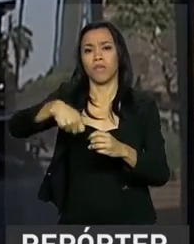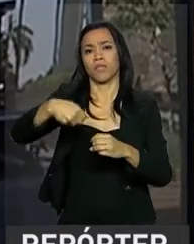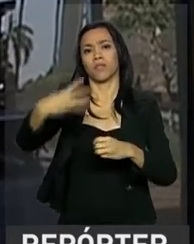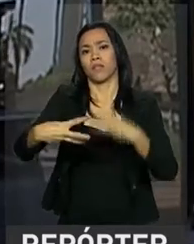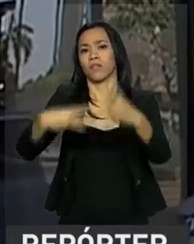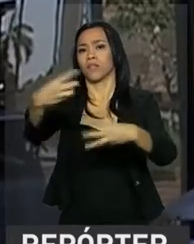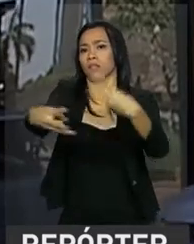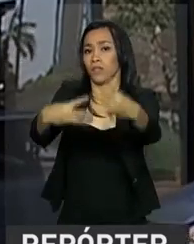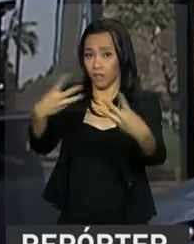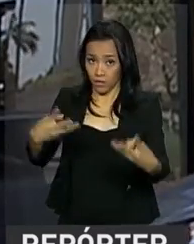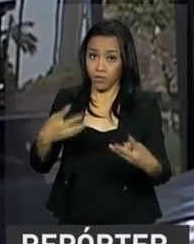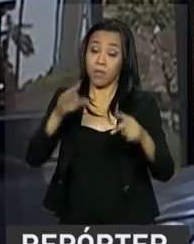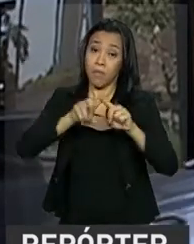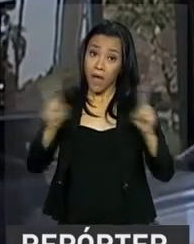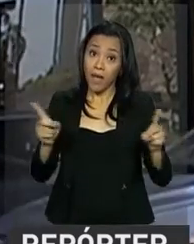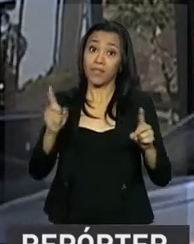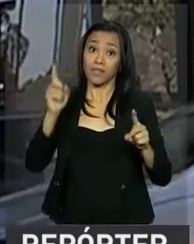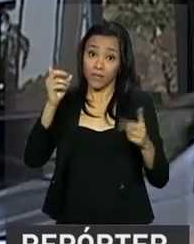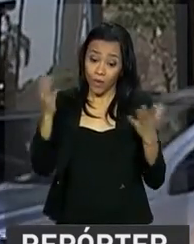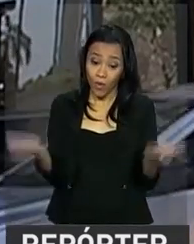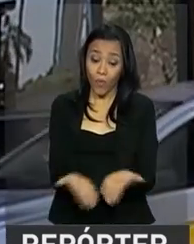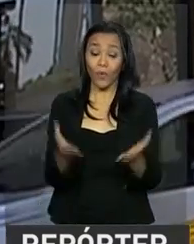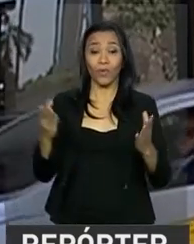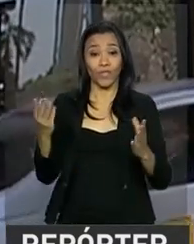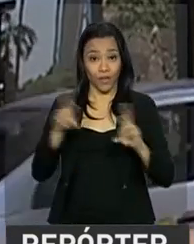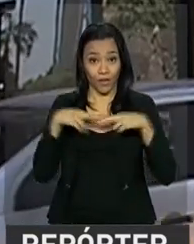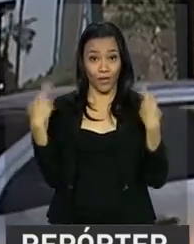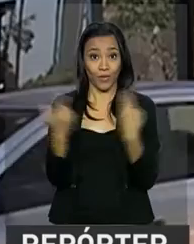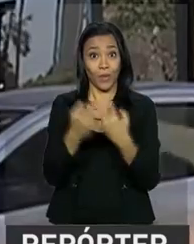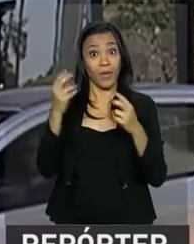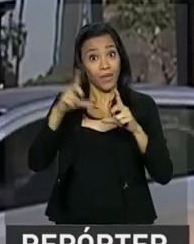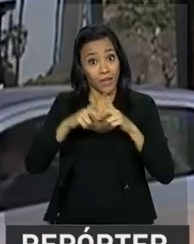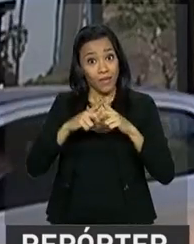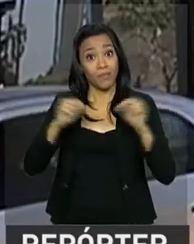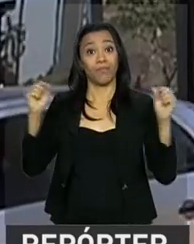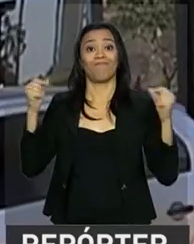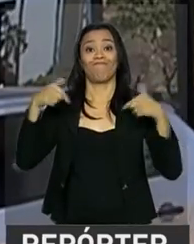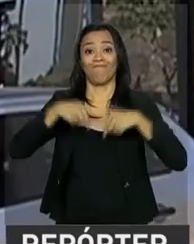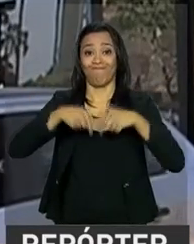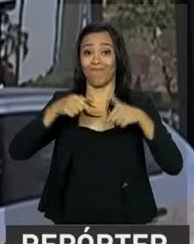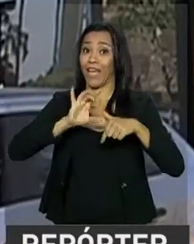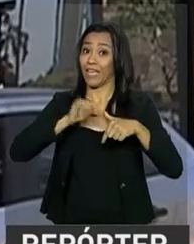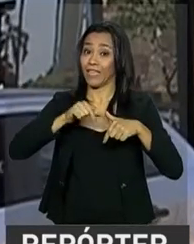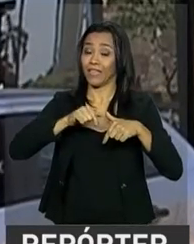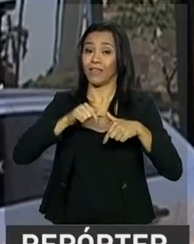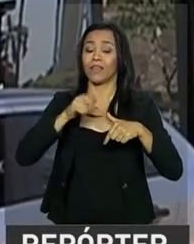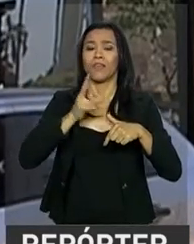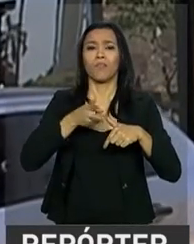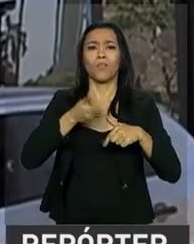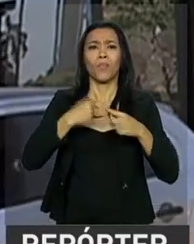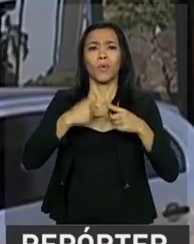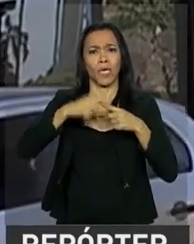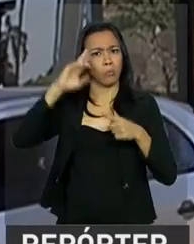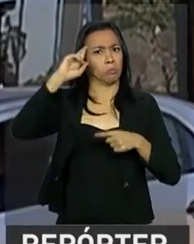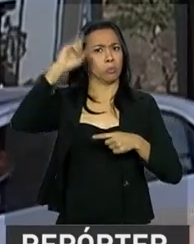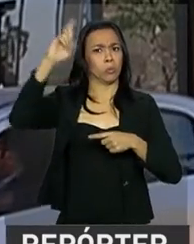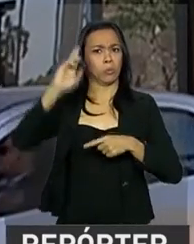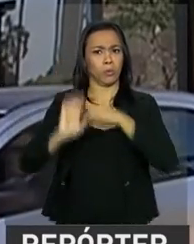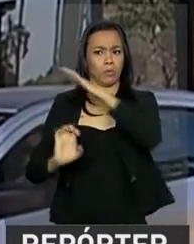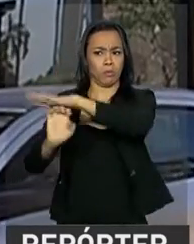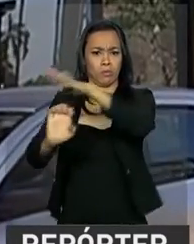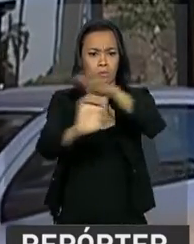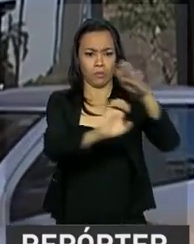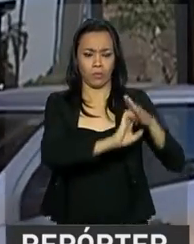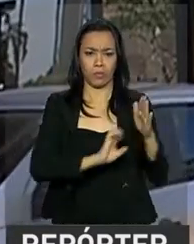dessa vez ela acontece excepcionalmente em brasília porque os empresários que são 100 maiores empresários do brasil vão entregar